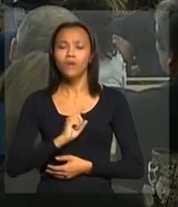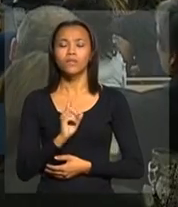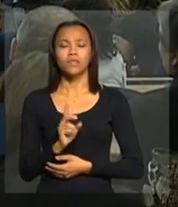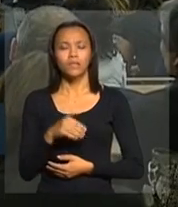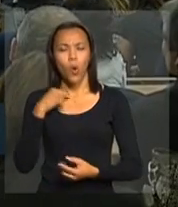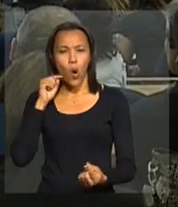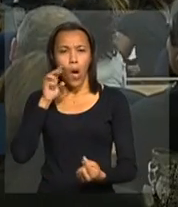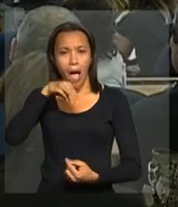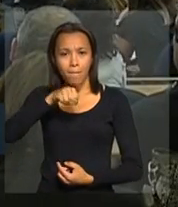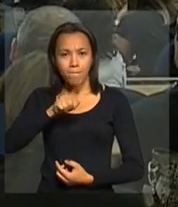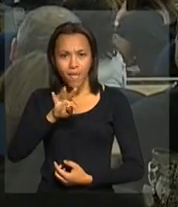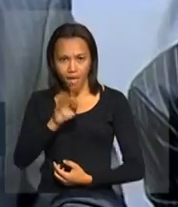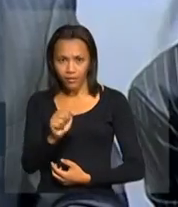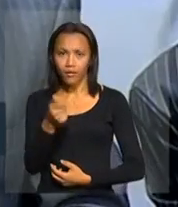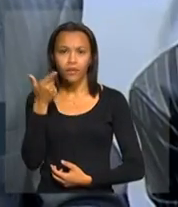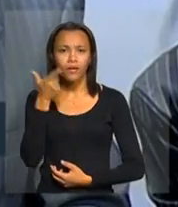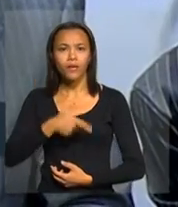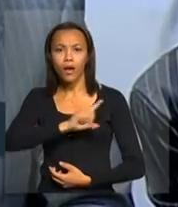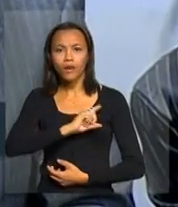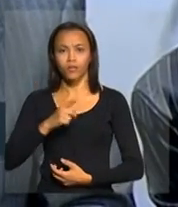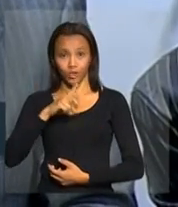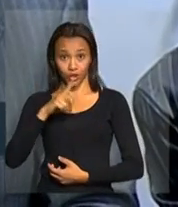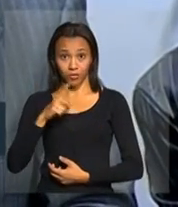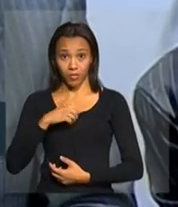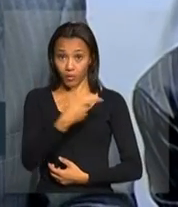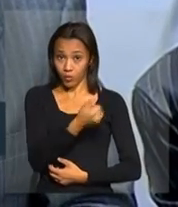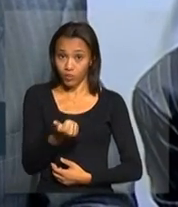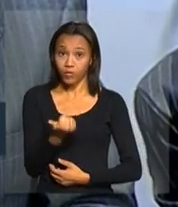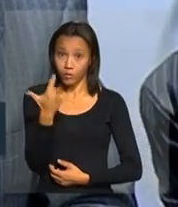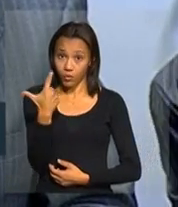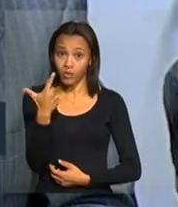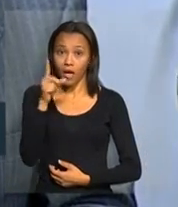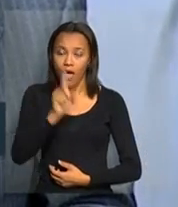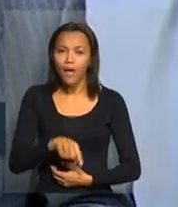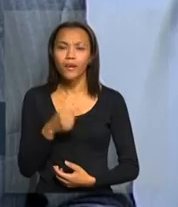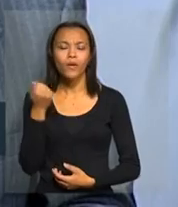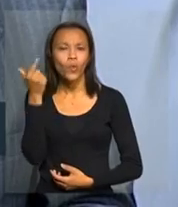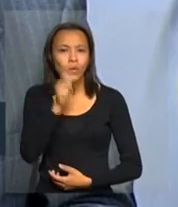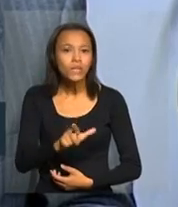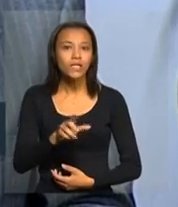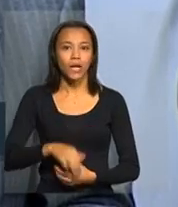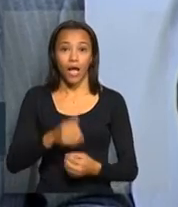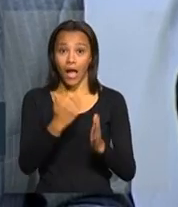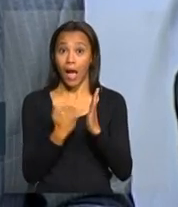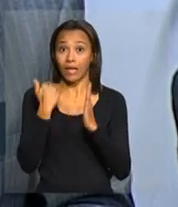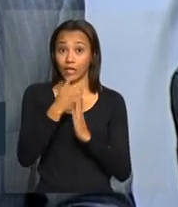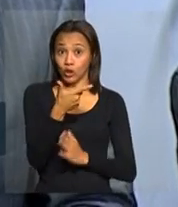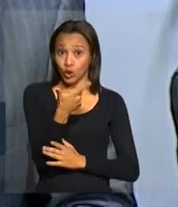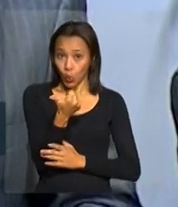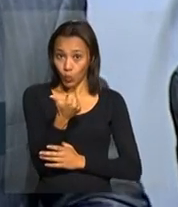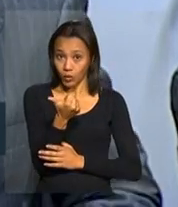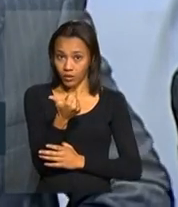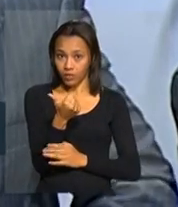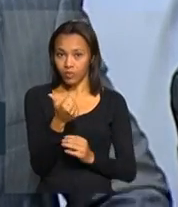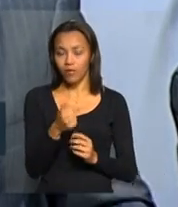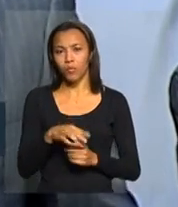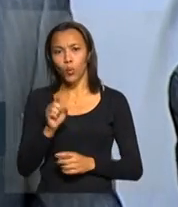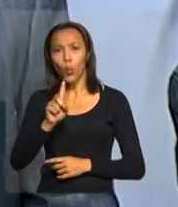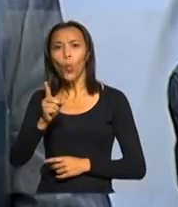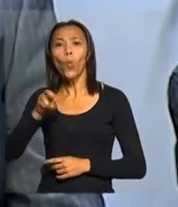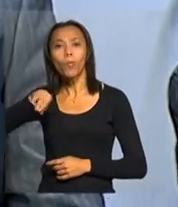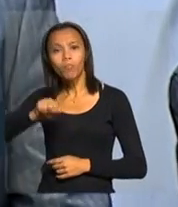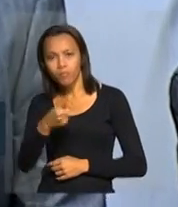A meta que nós tínhamos para o ano de 2012 era chegar a 12 por milhão. E a meta